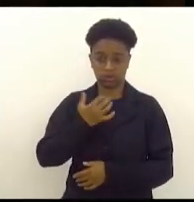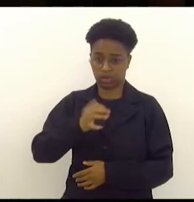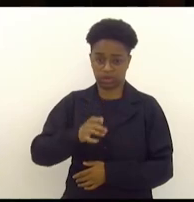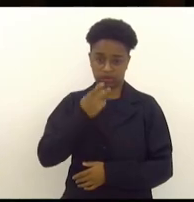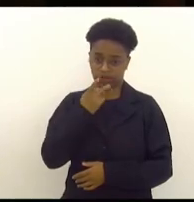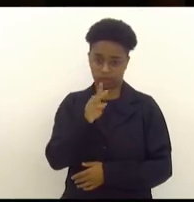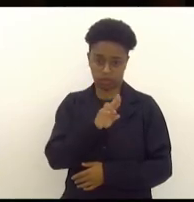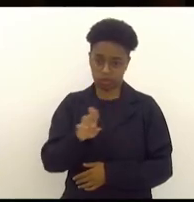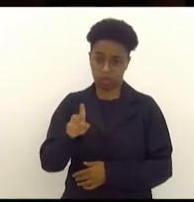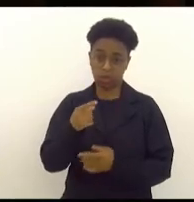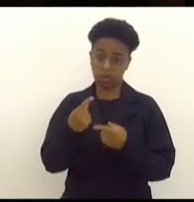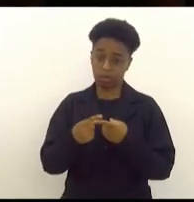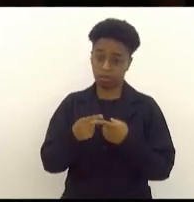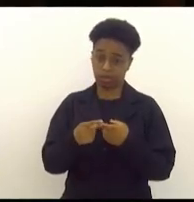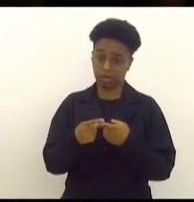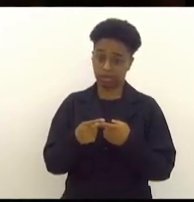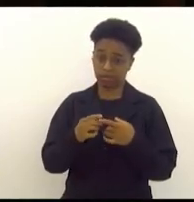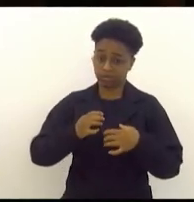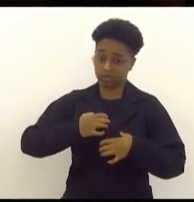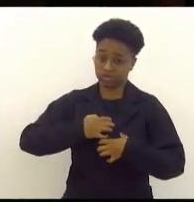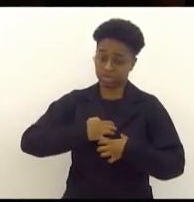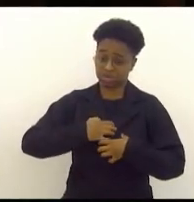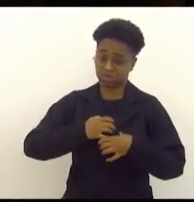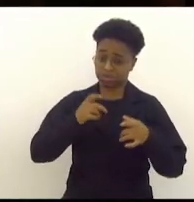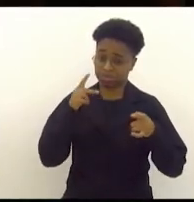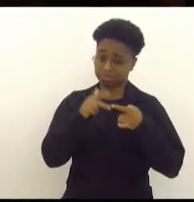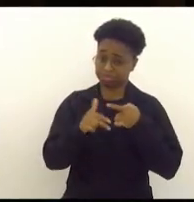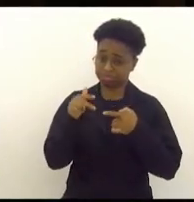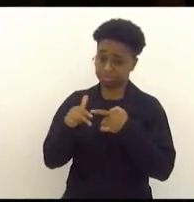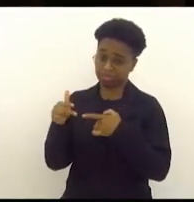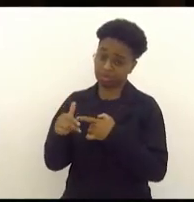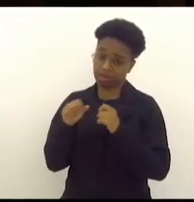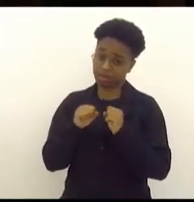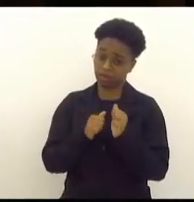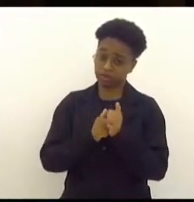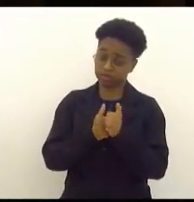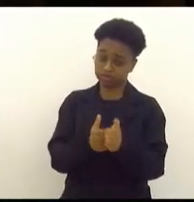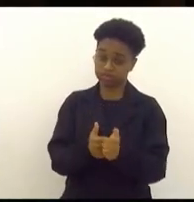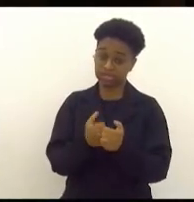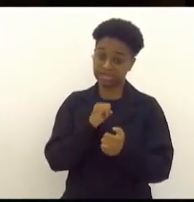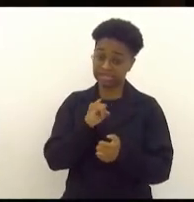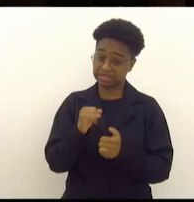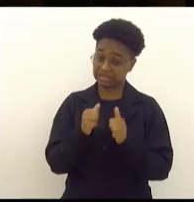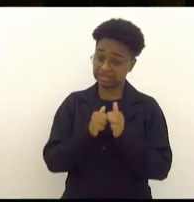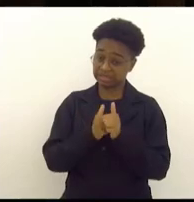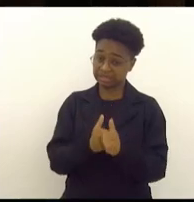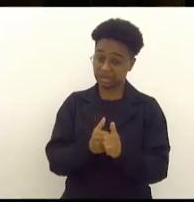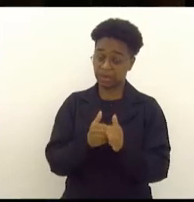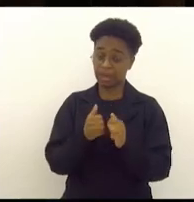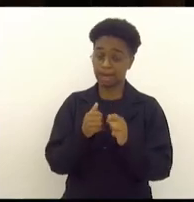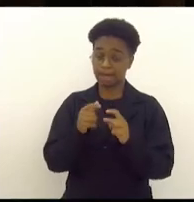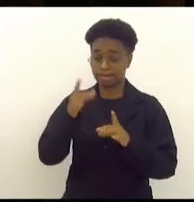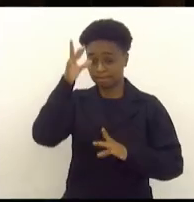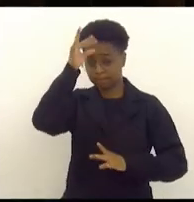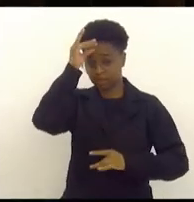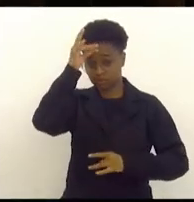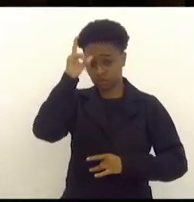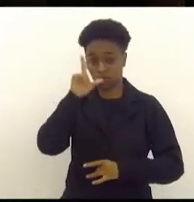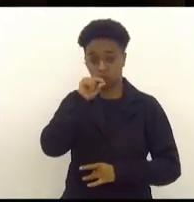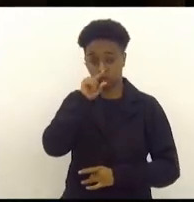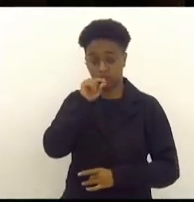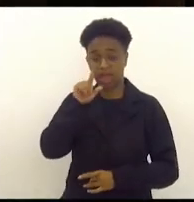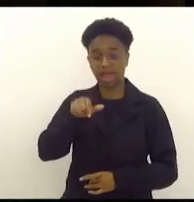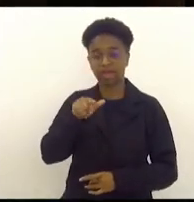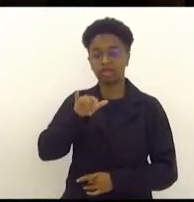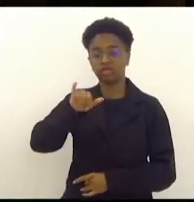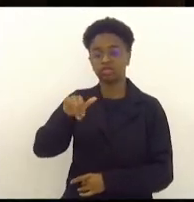citar nomes porque do jeito que tá censura é capaz de jornalista é perseguido se então perseguindo um personagem no Twitter que é o Joaquim